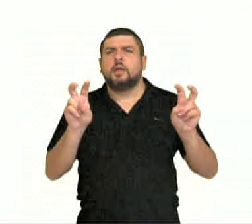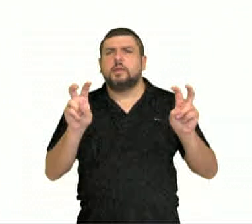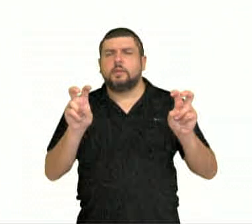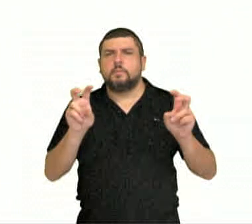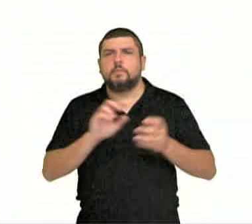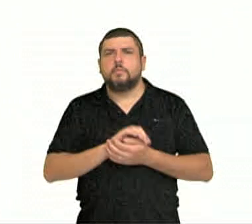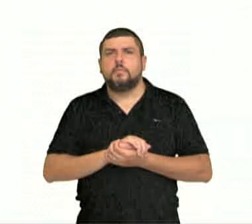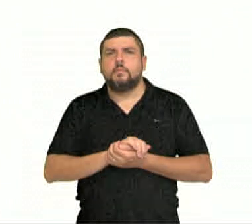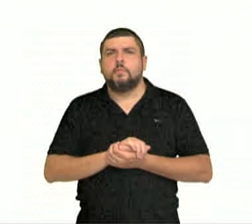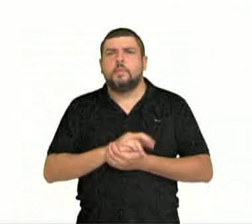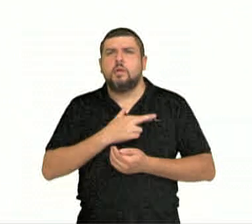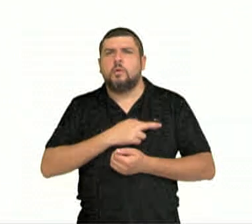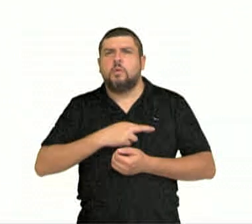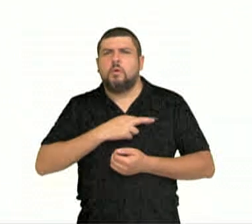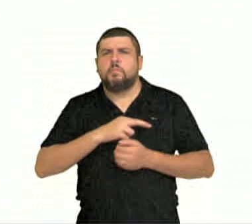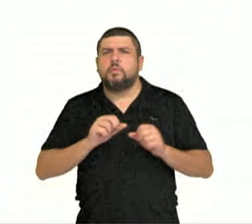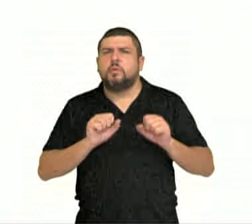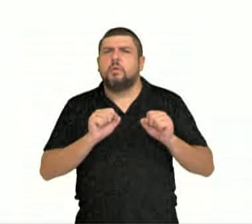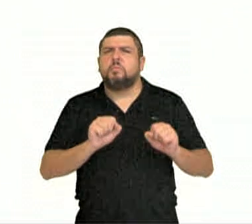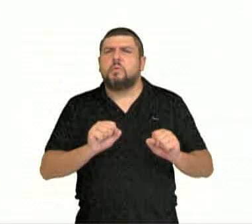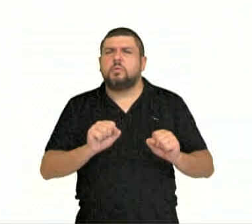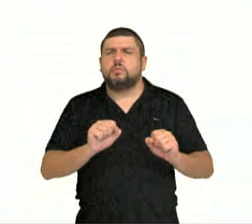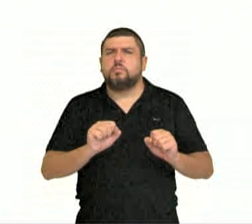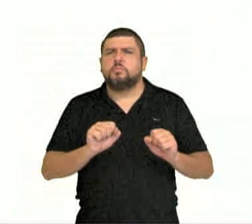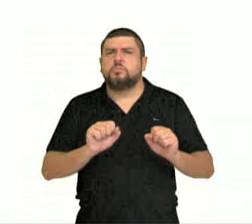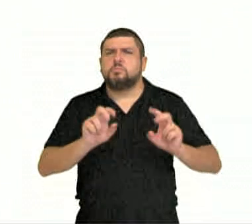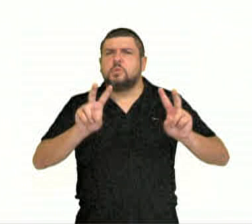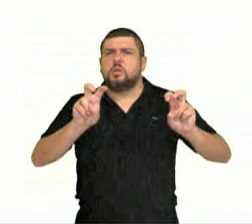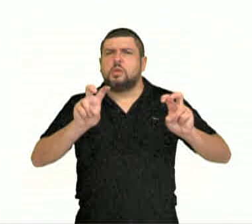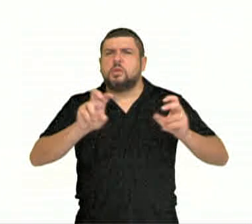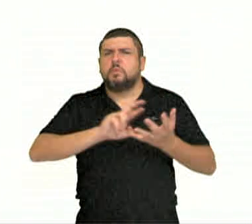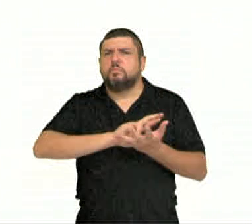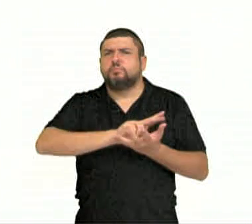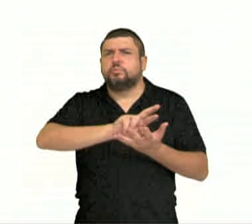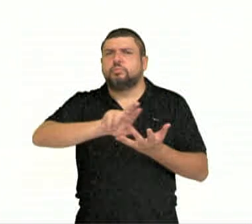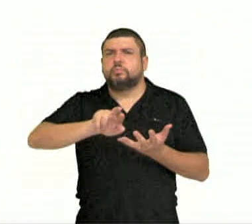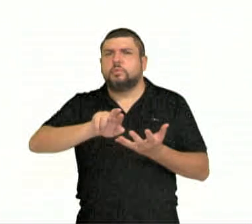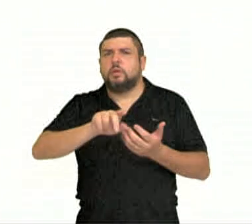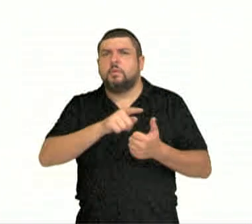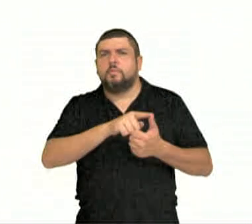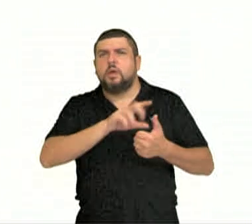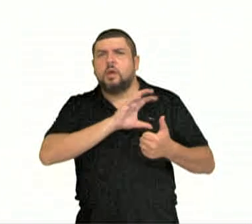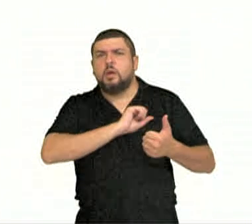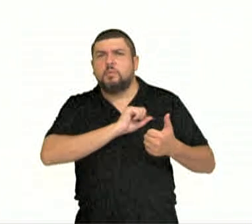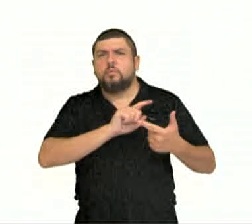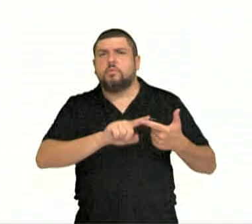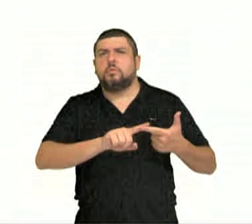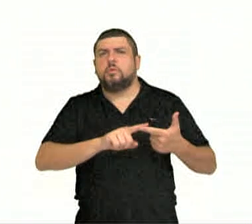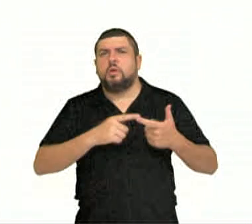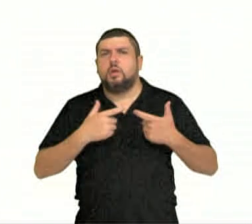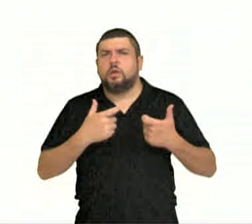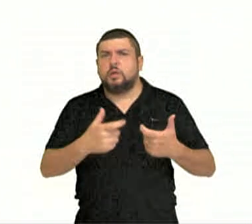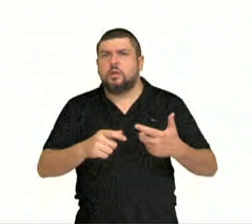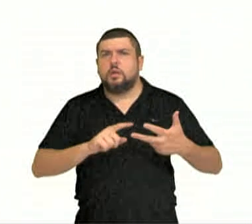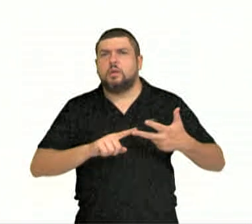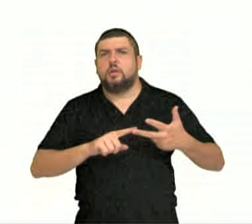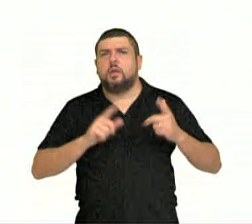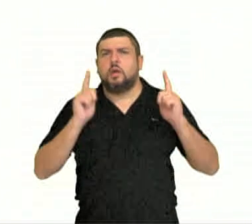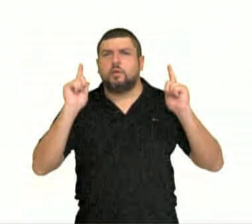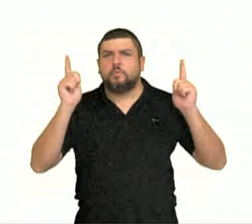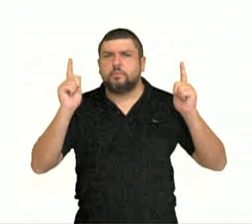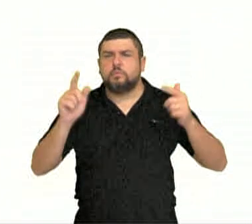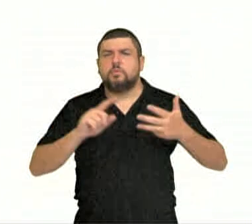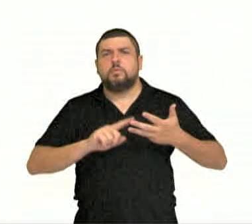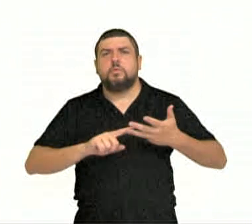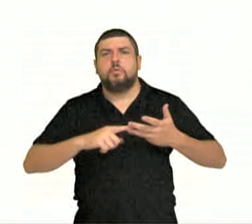podem contar histórias variadas, sobre qualquer tema, sobre qualquer situação, por exemplo, amor, guerra, né? Aventura, política,